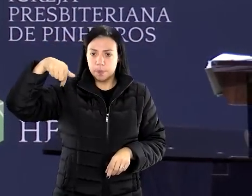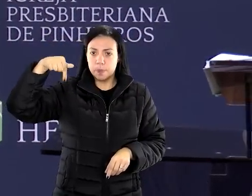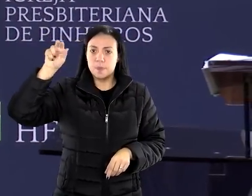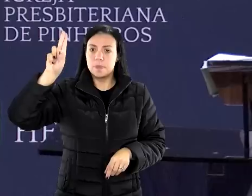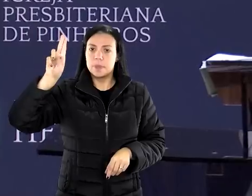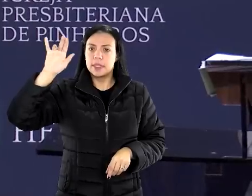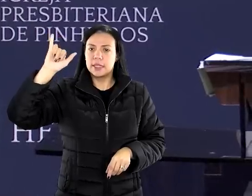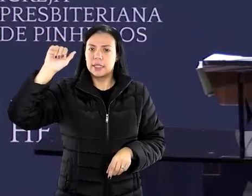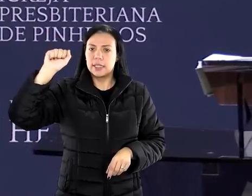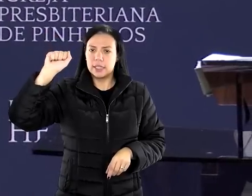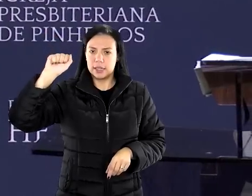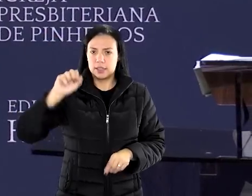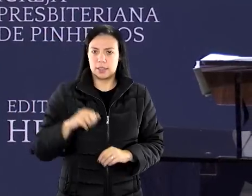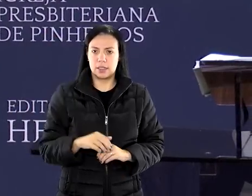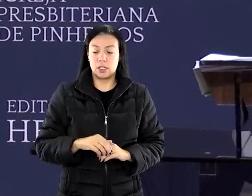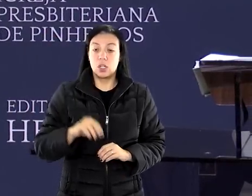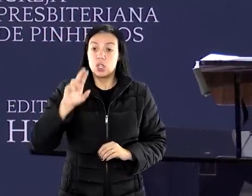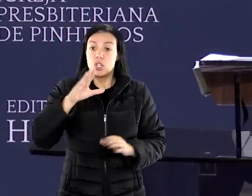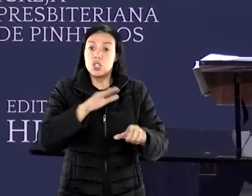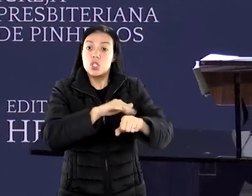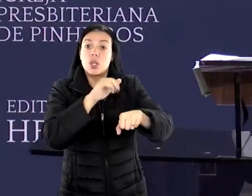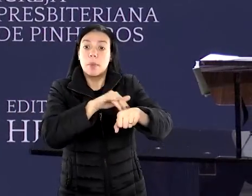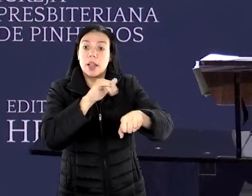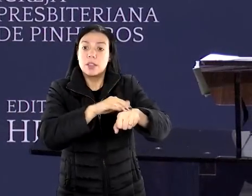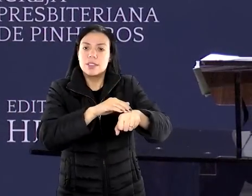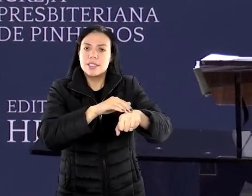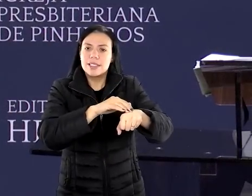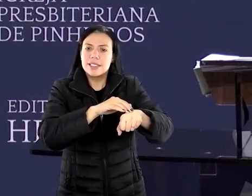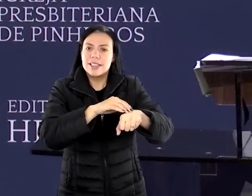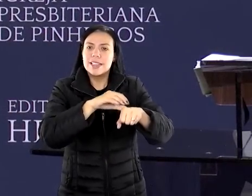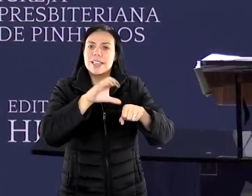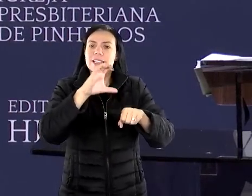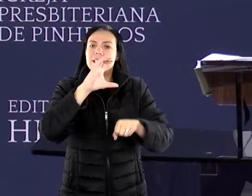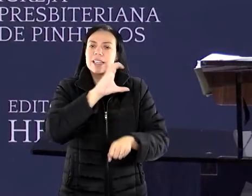chamados pela primeira vez de cristãos.